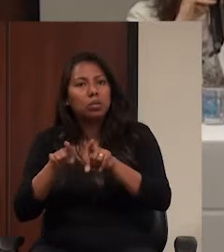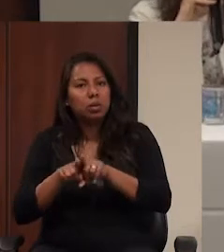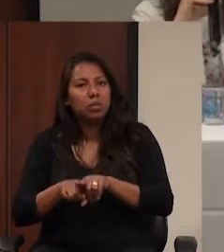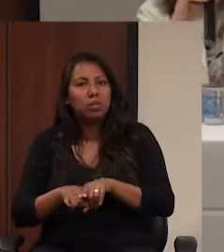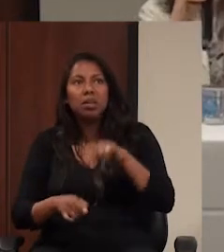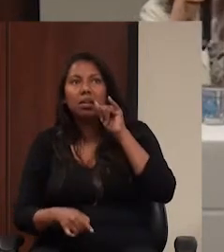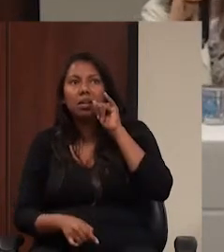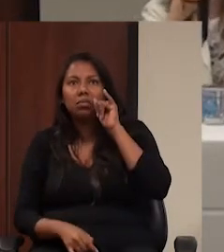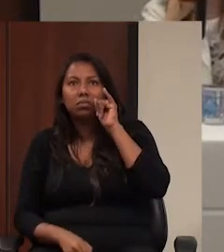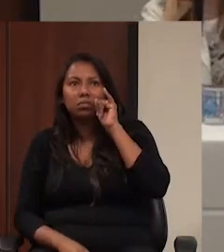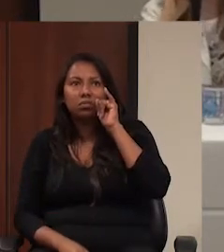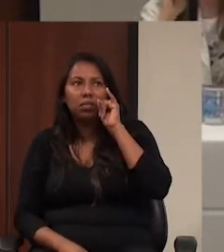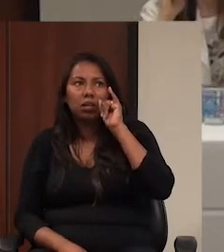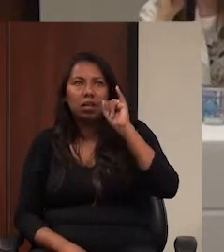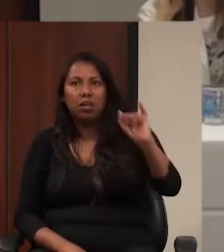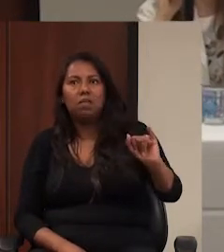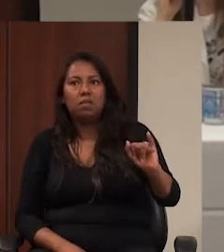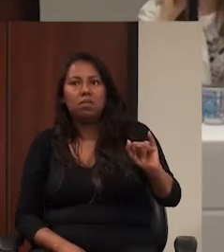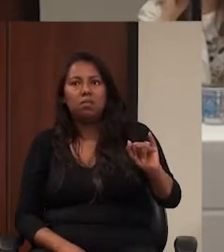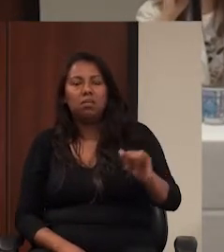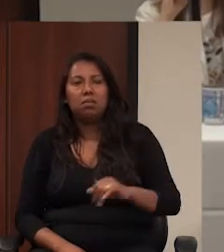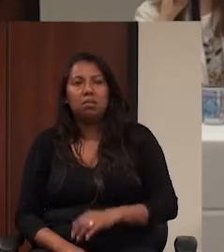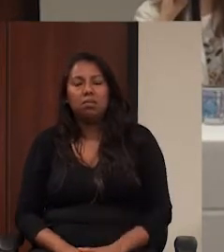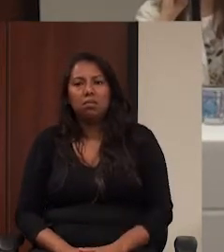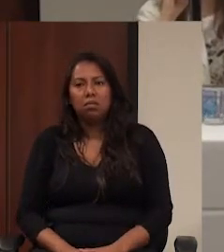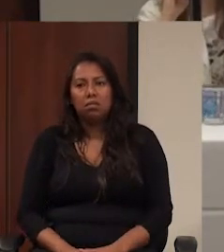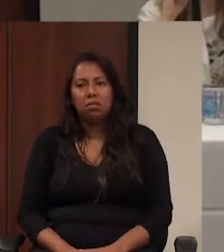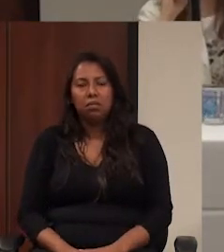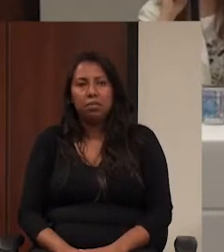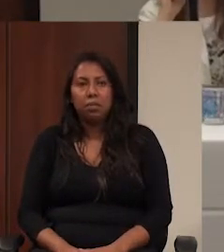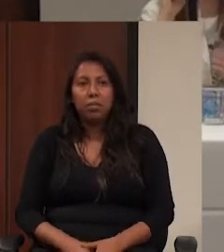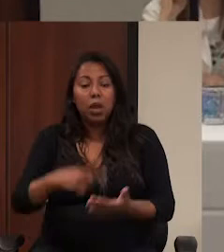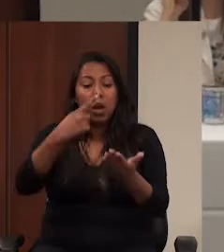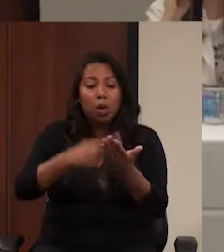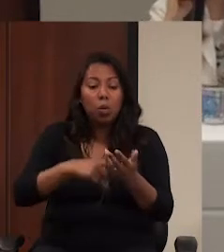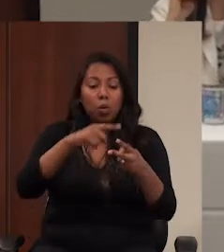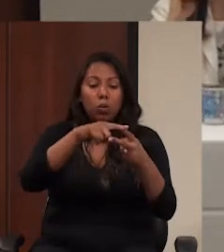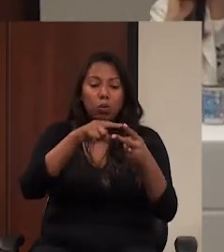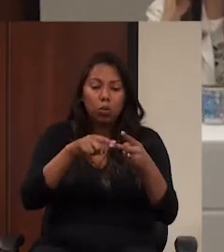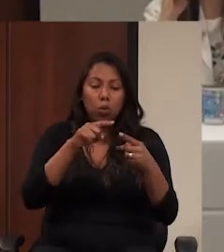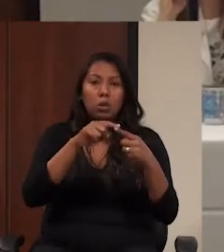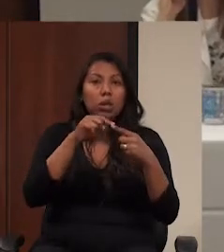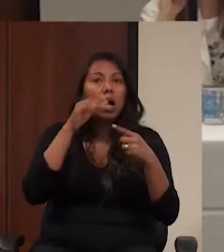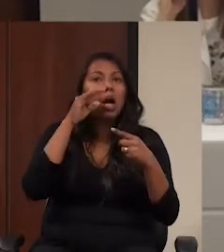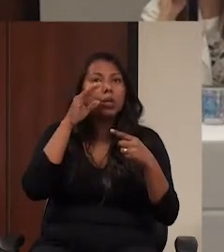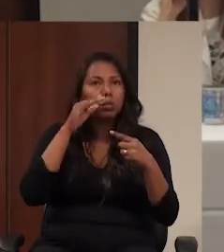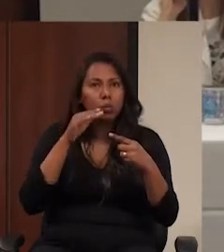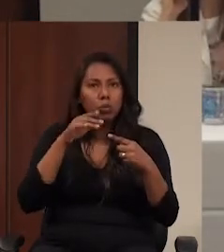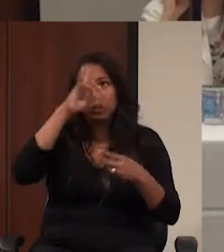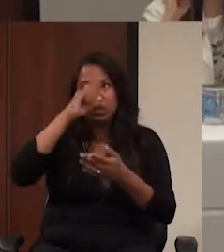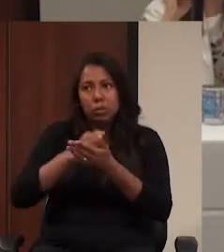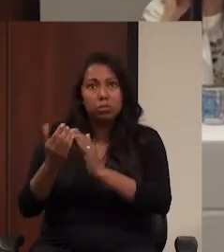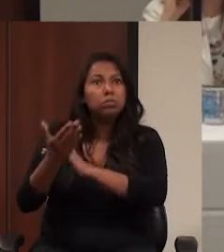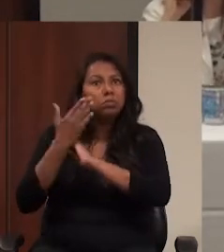curador judicialmente, né? Então, tem 2 tipos de acordos que a lei prevê. Um que é destinado para adultos que precisam de apoio na tomada de decisão